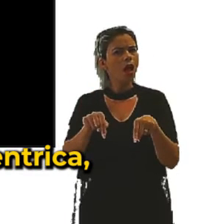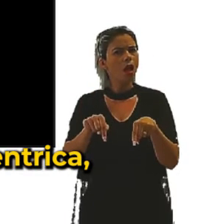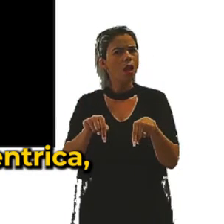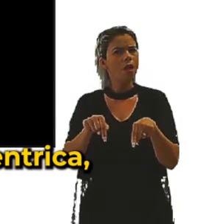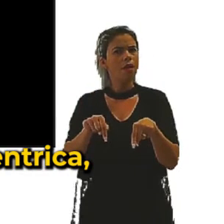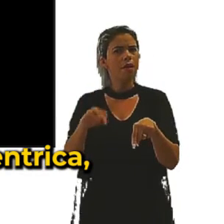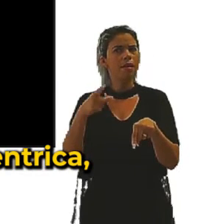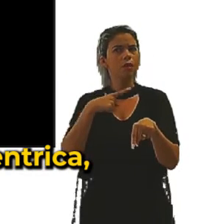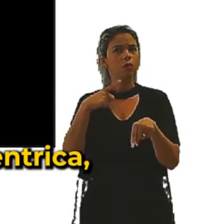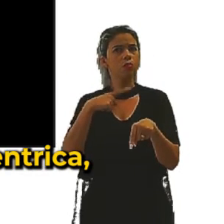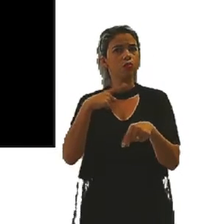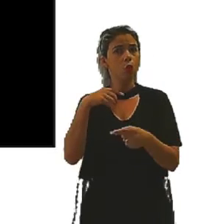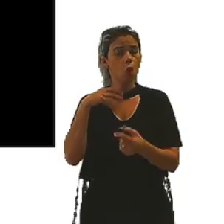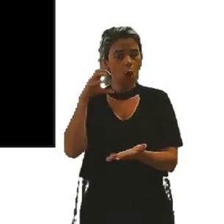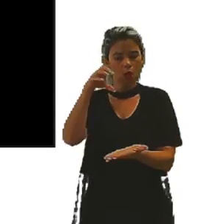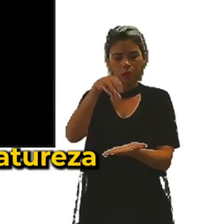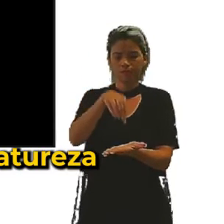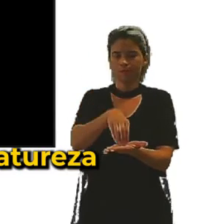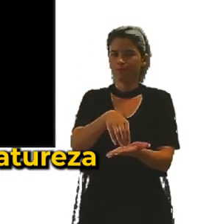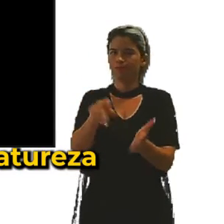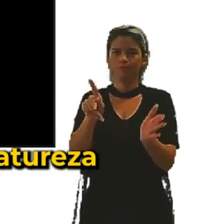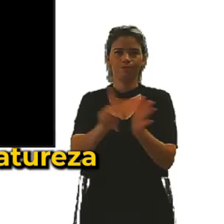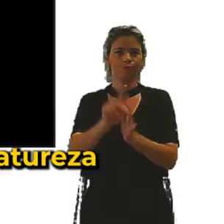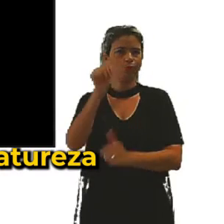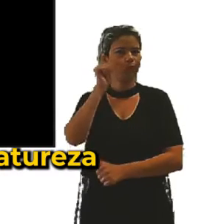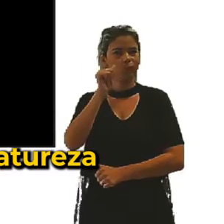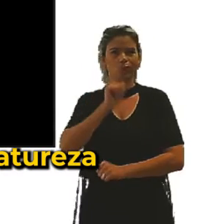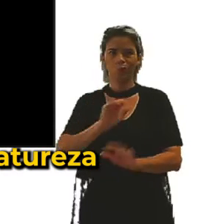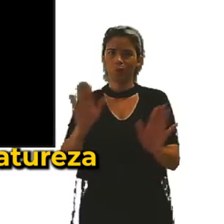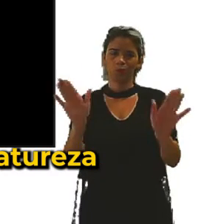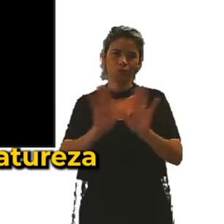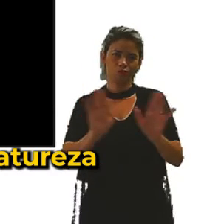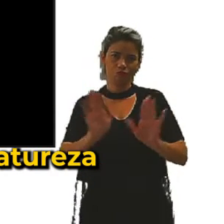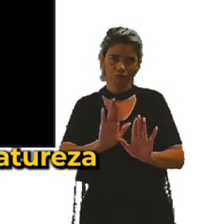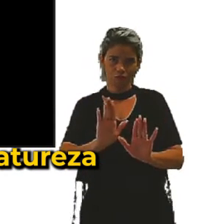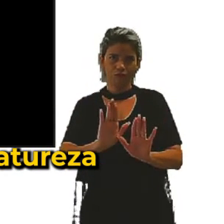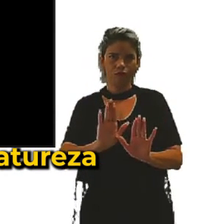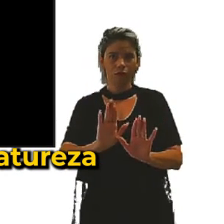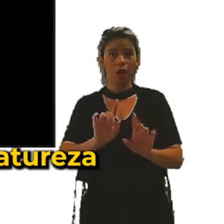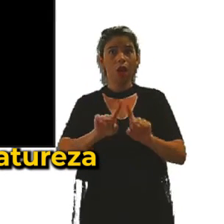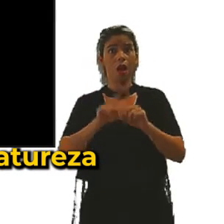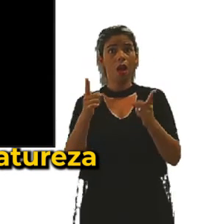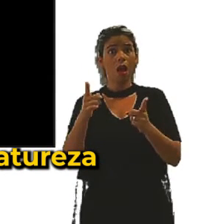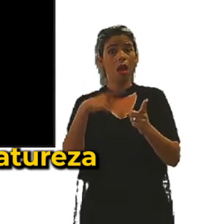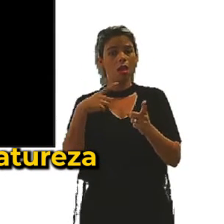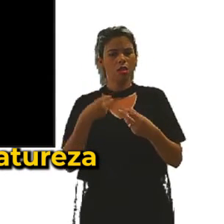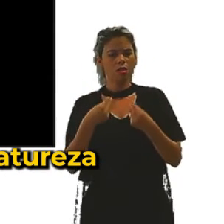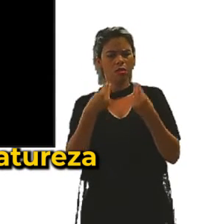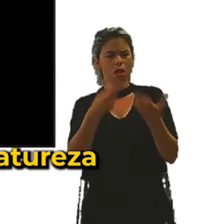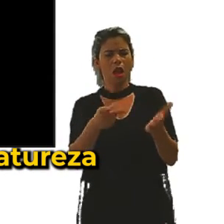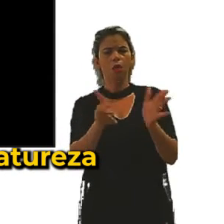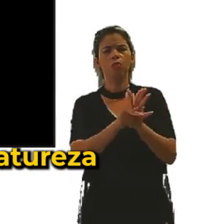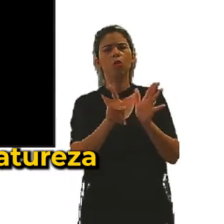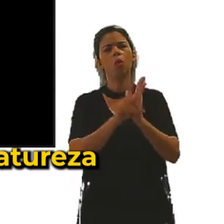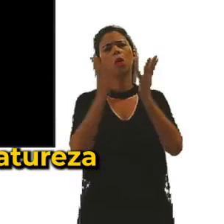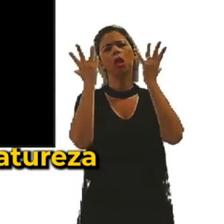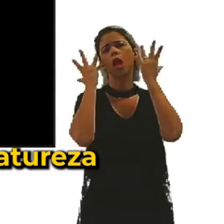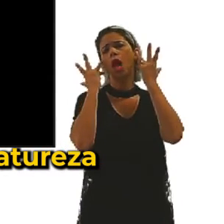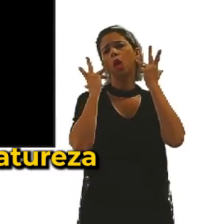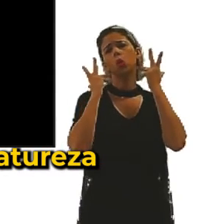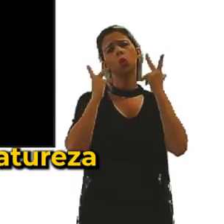ideia androcêntrica, não é nossa, né? A ideia androcêntrica de que a condição da mulher é dada pela natureza,